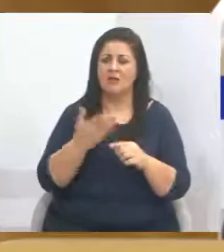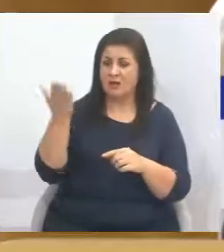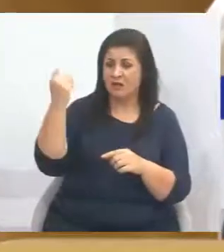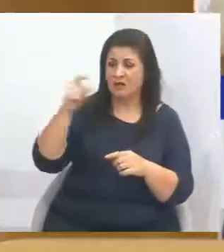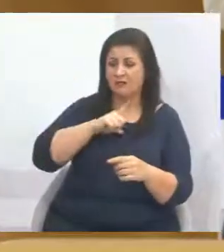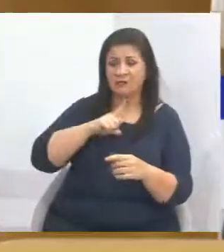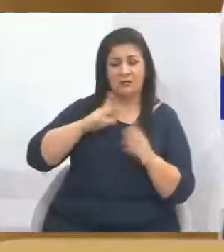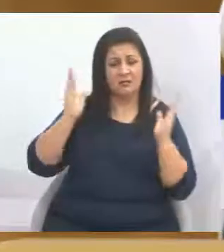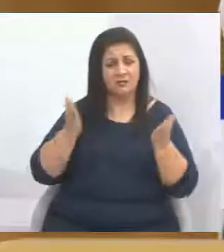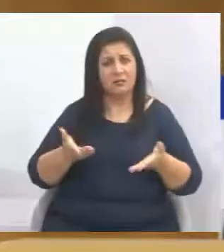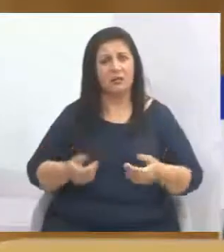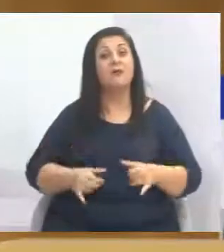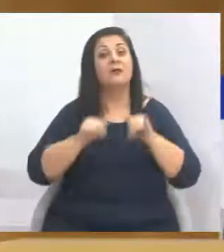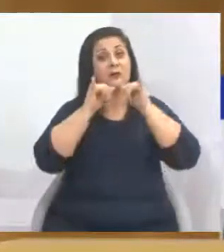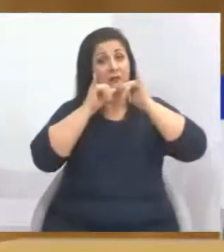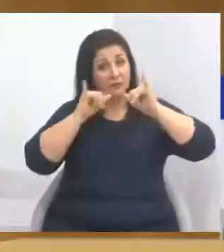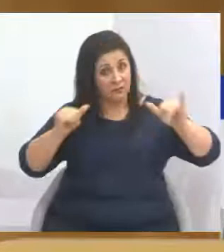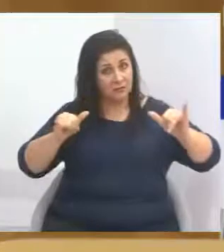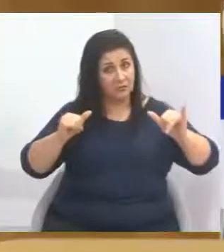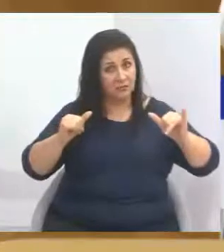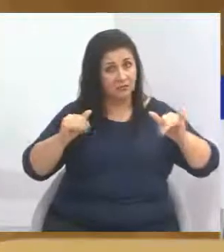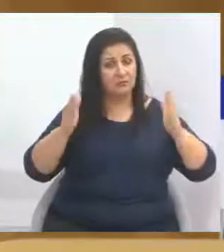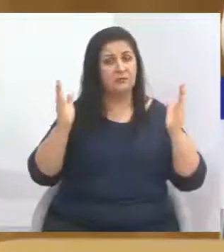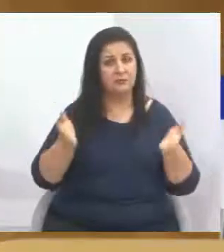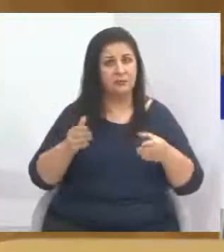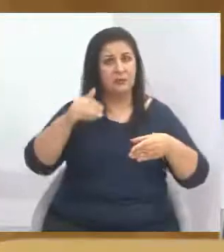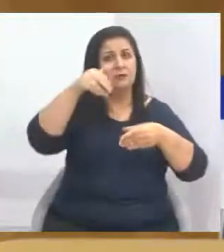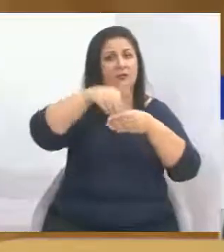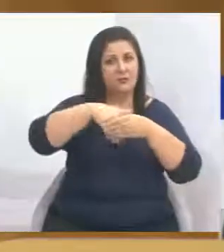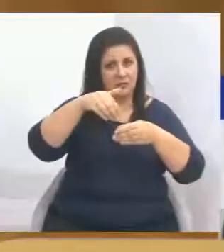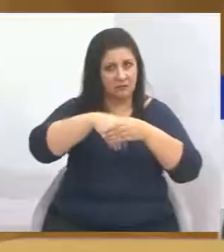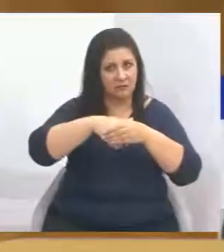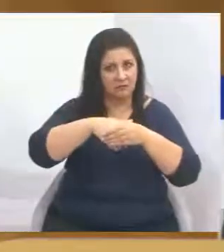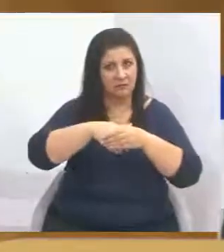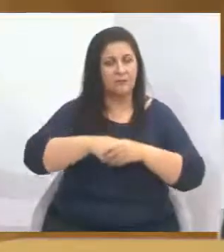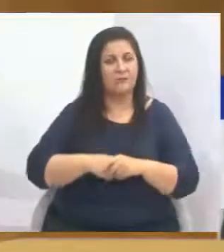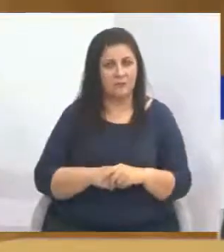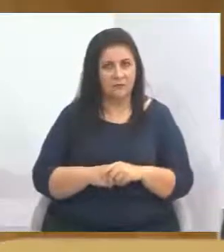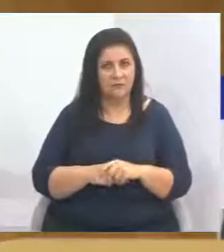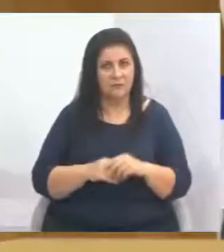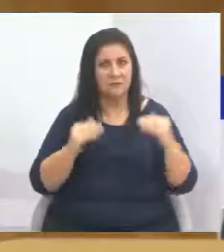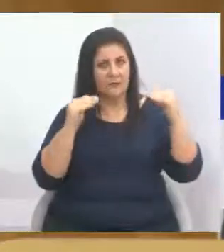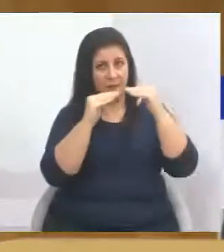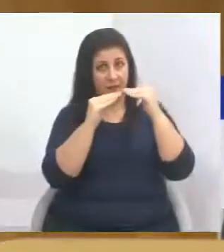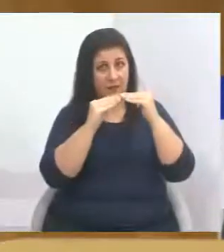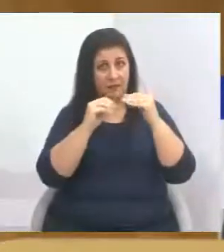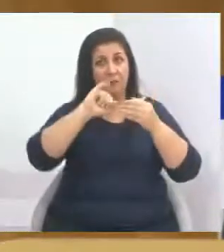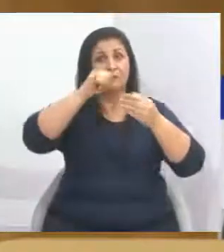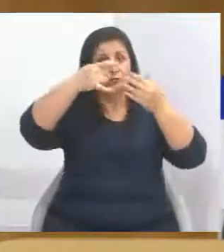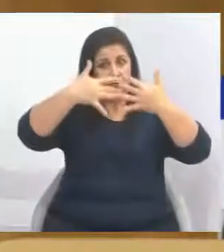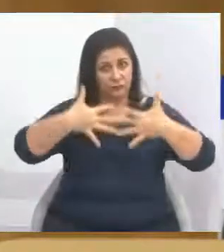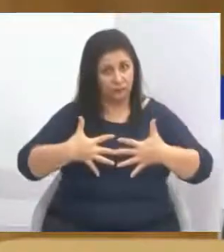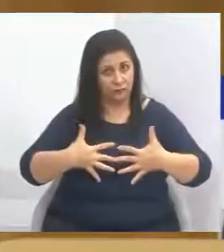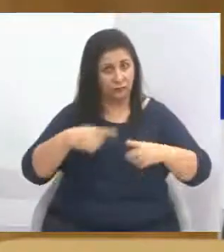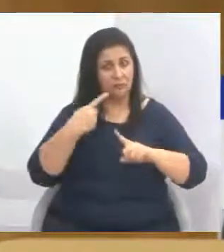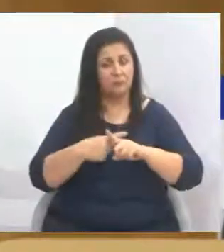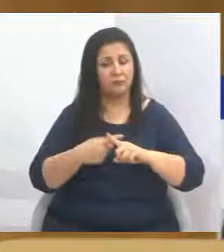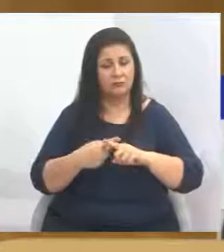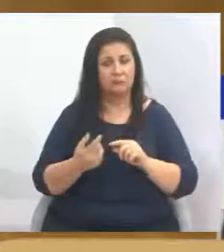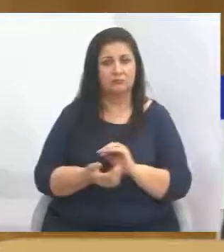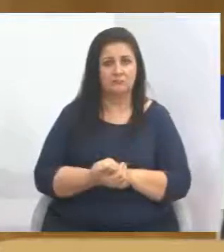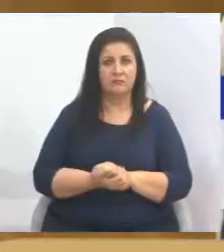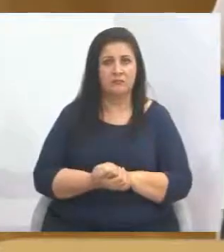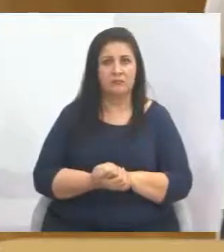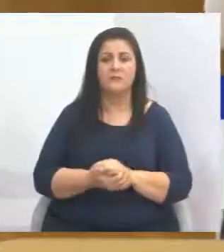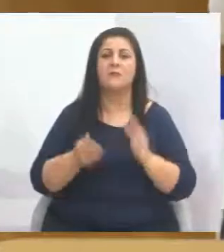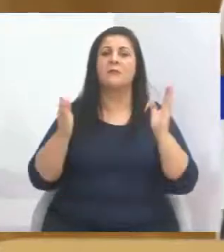nessa casa aqui, eu alertei quando abriu, e no meu voto, quando eu fui votar favorável, que eu justifiquei por que estava votando,